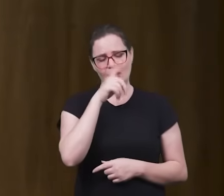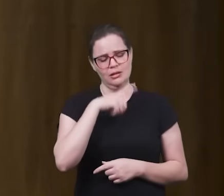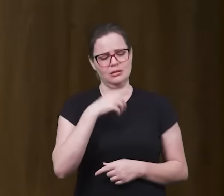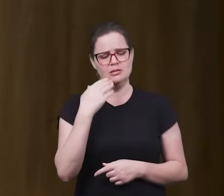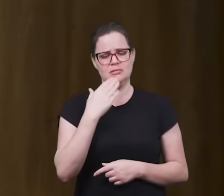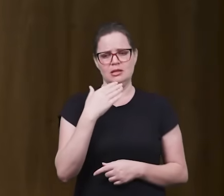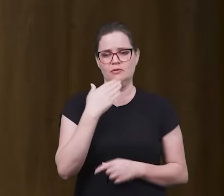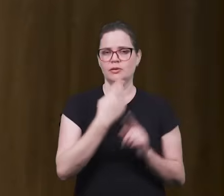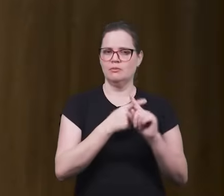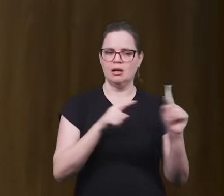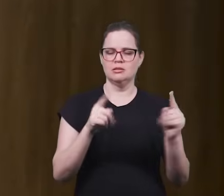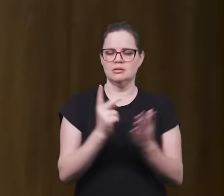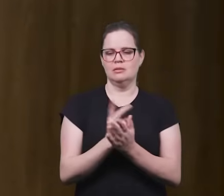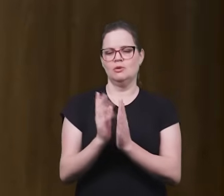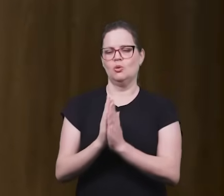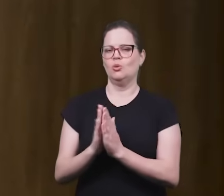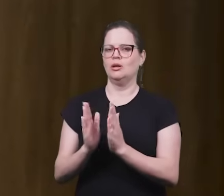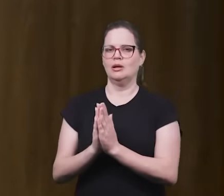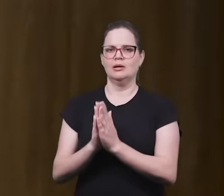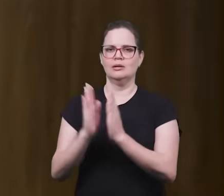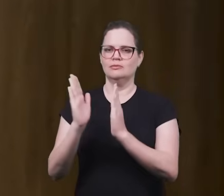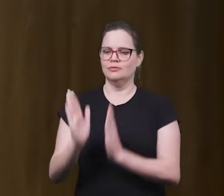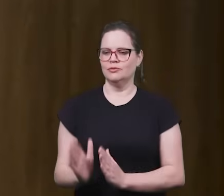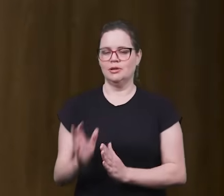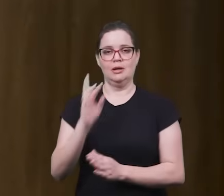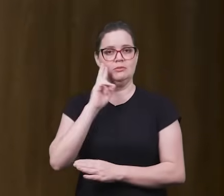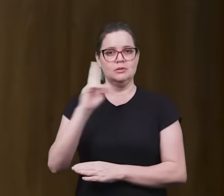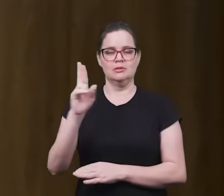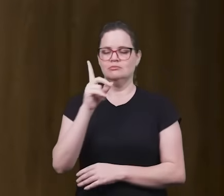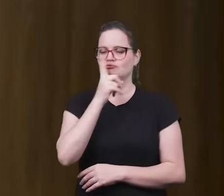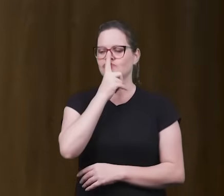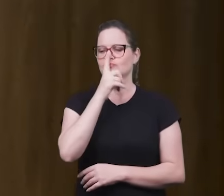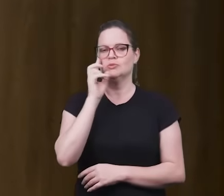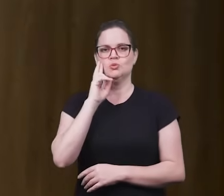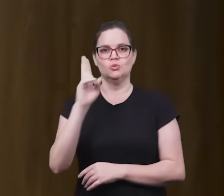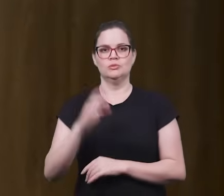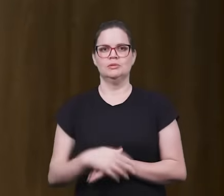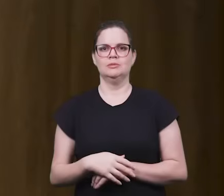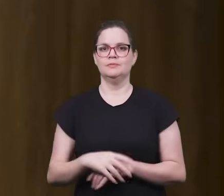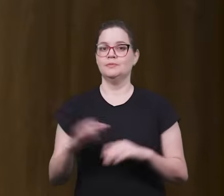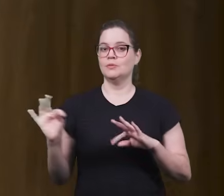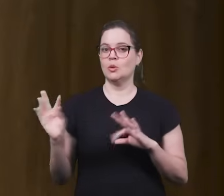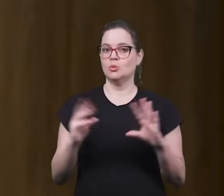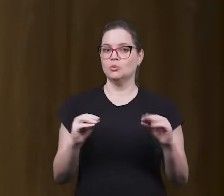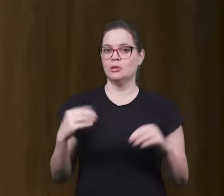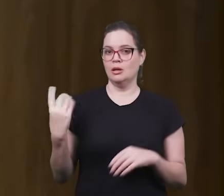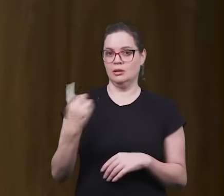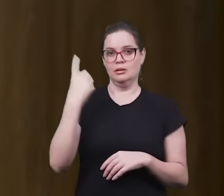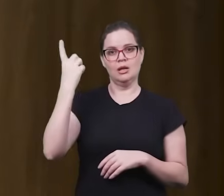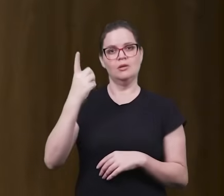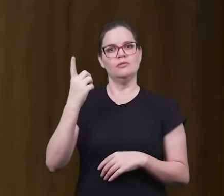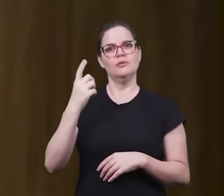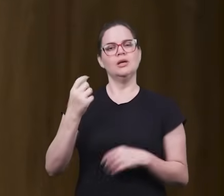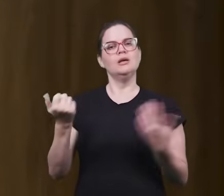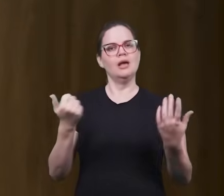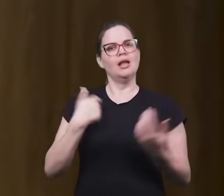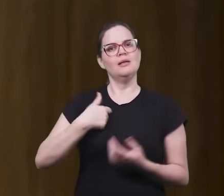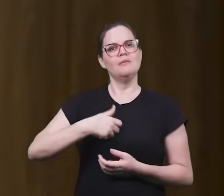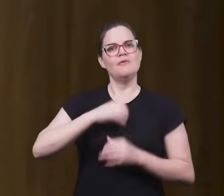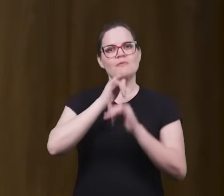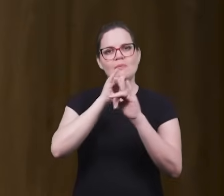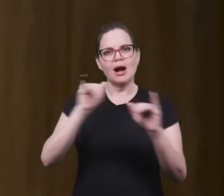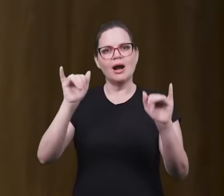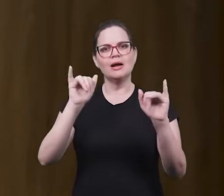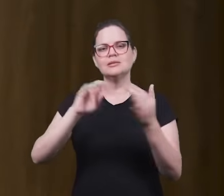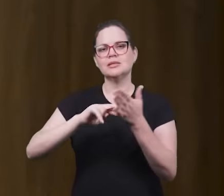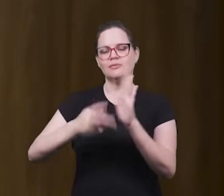falhas, mas ele era um homem de oração, de intimidade com o Senhor. Então o que saía dos lábios de Davi era um reflexo,